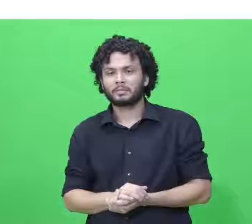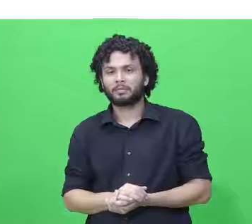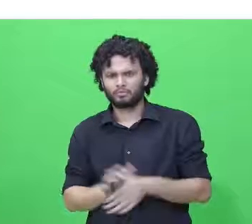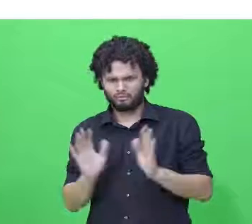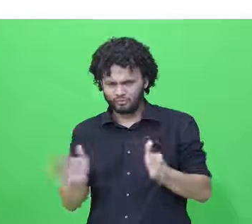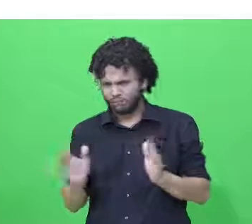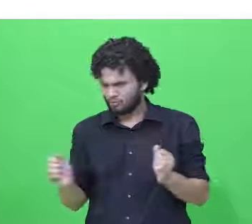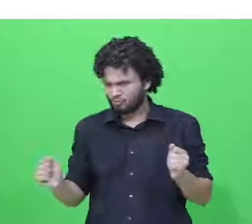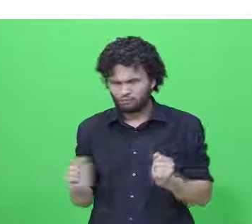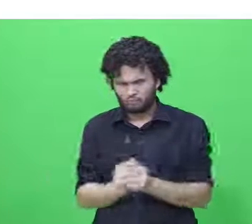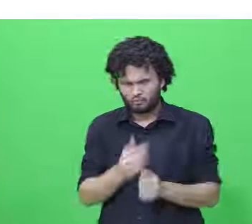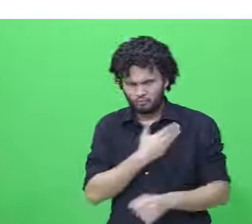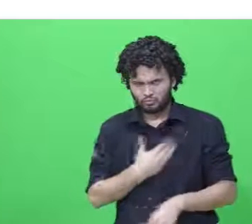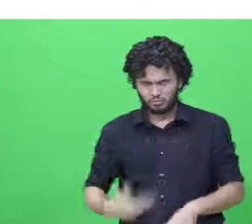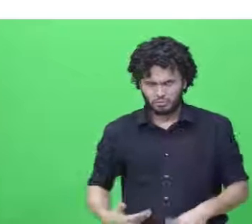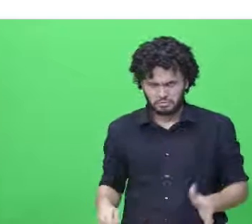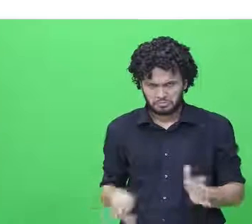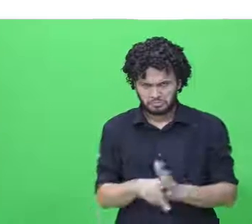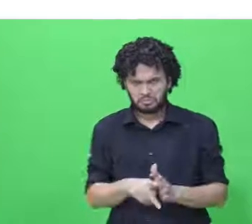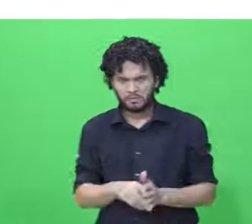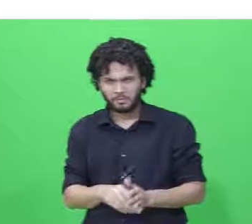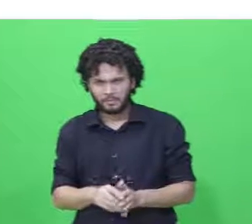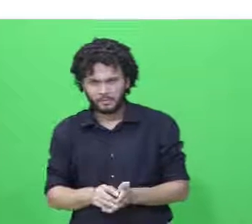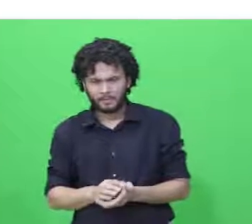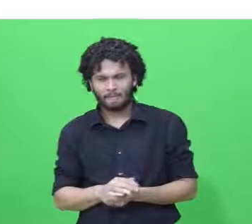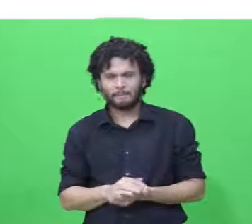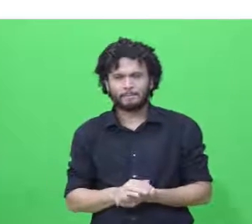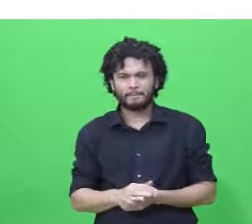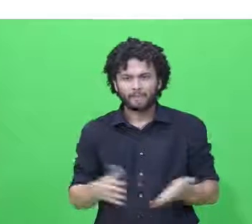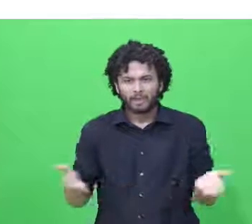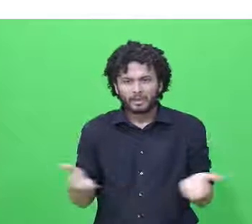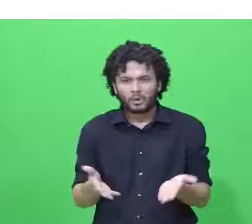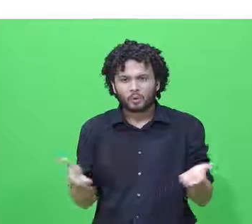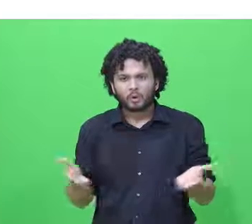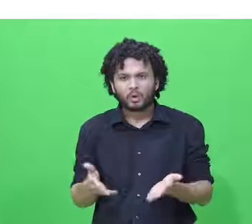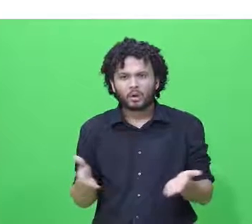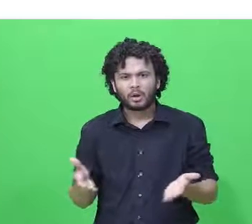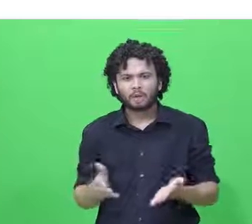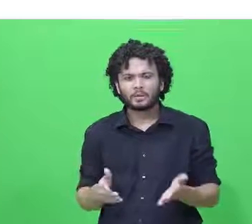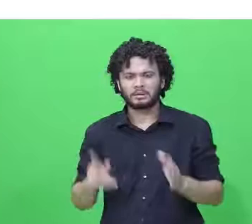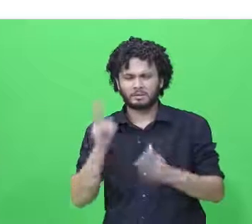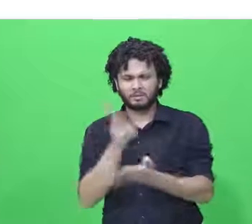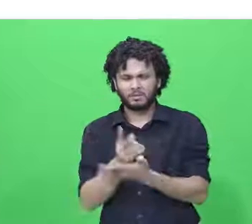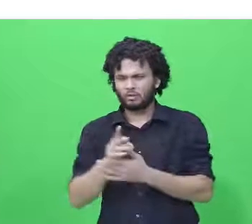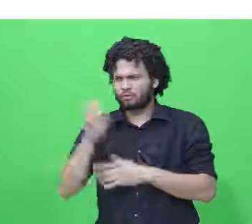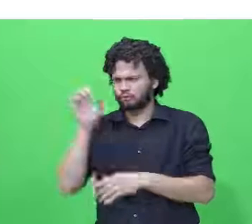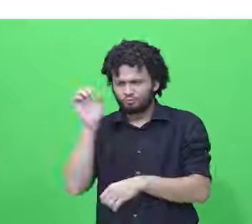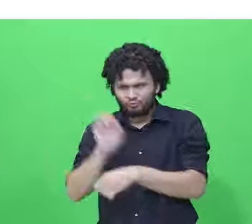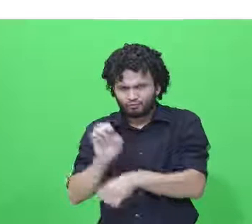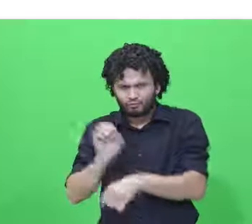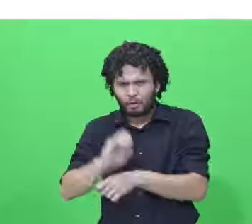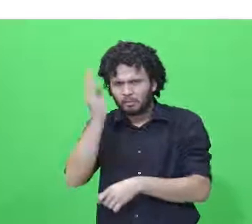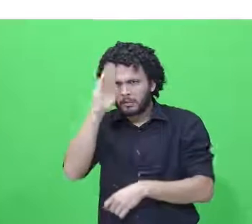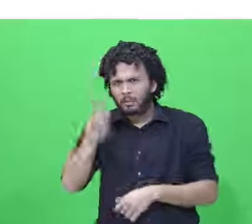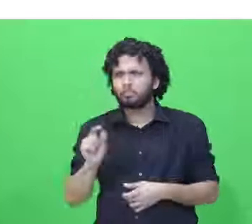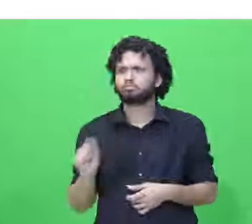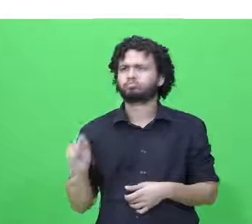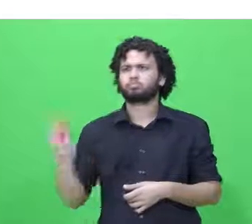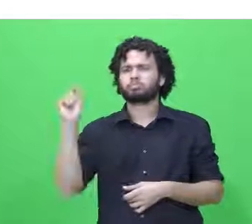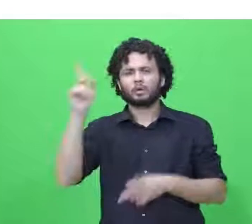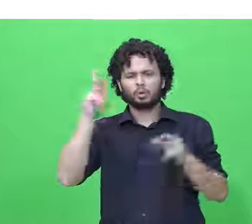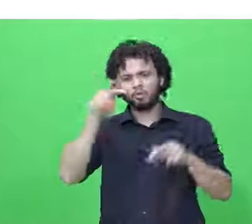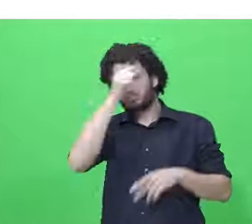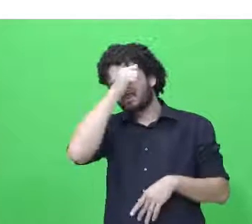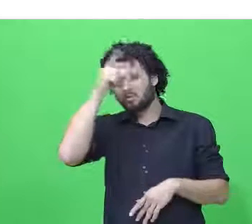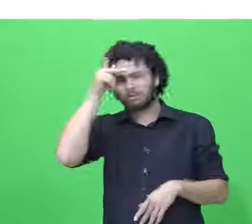então ao próprio governo varguista, que vão então agora, né, estar em todos os estados brasileiros como prefeitos e